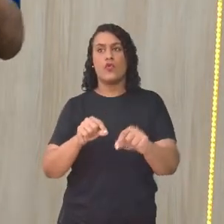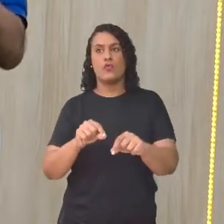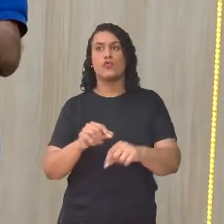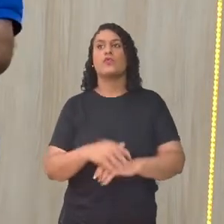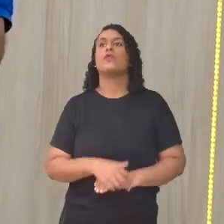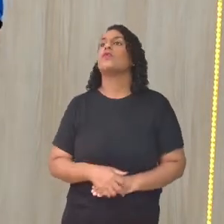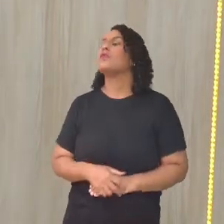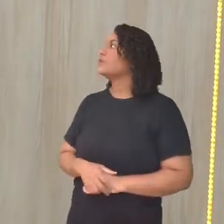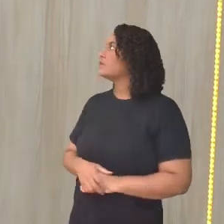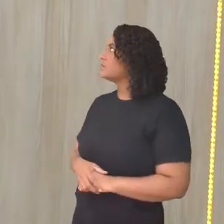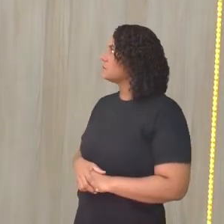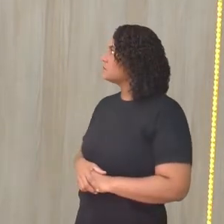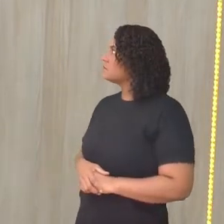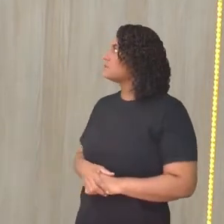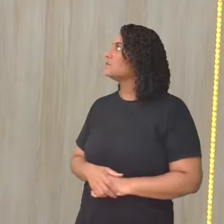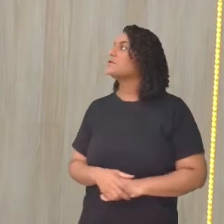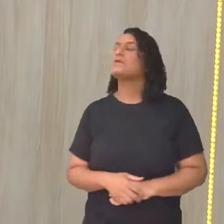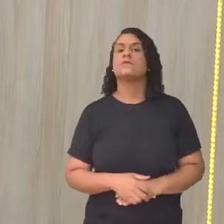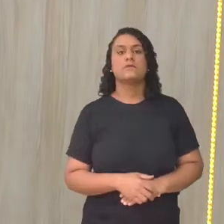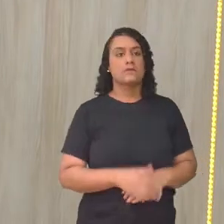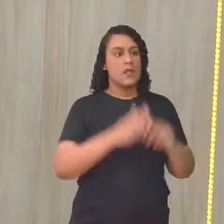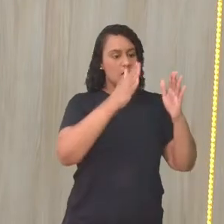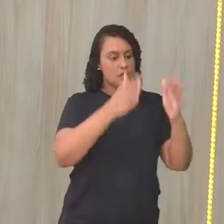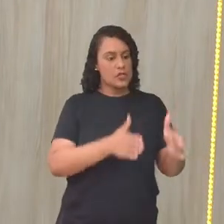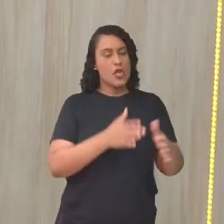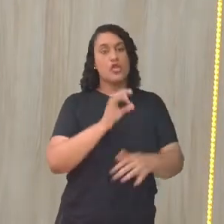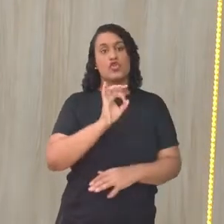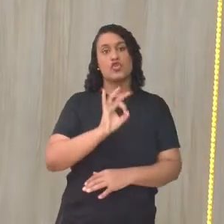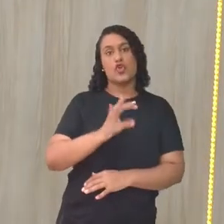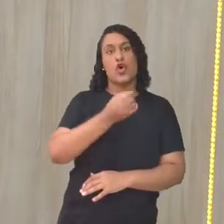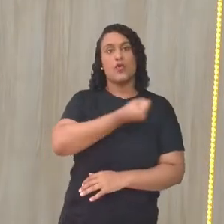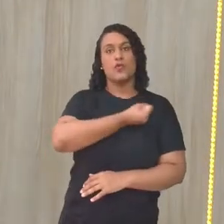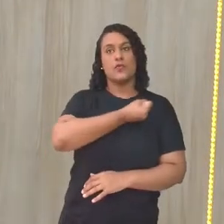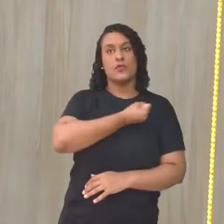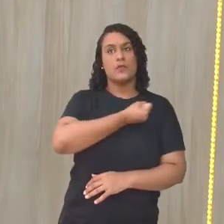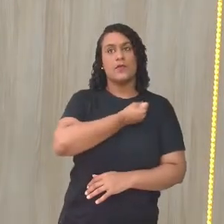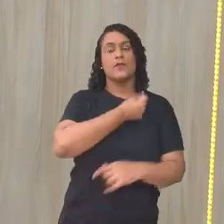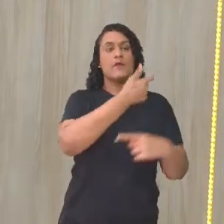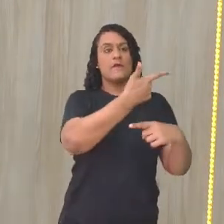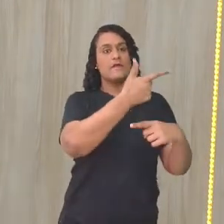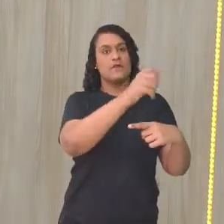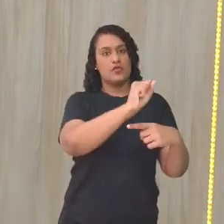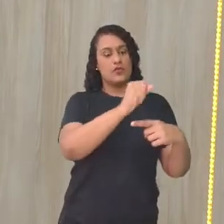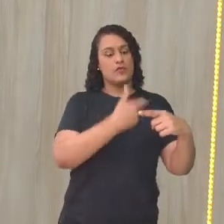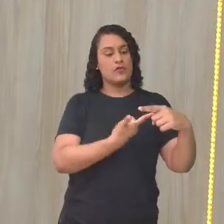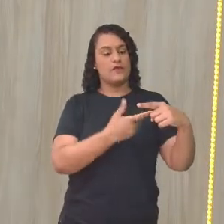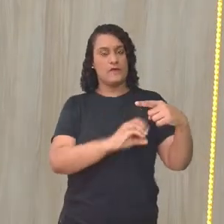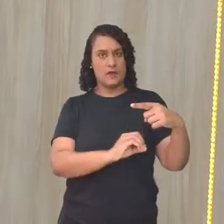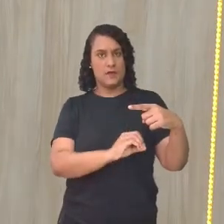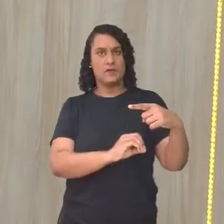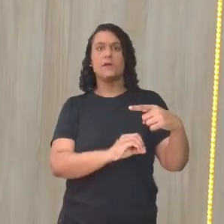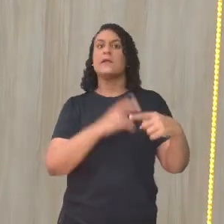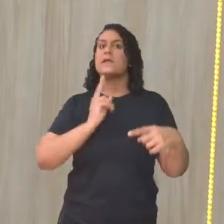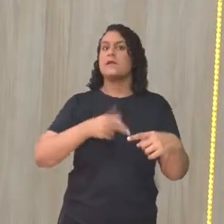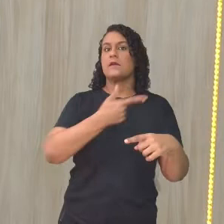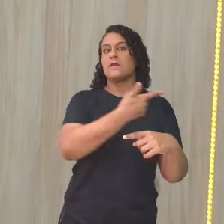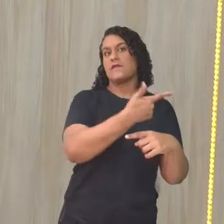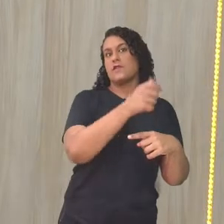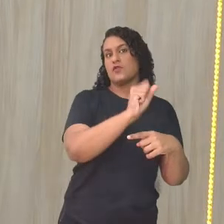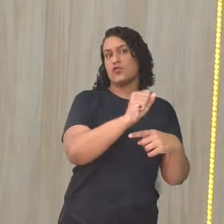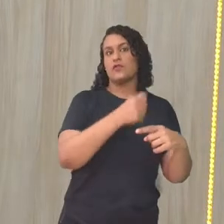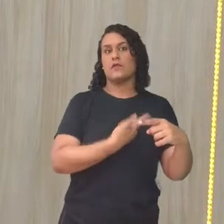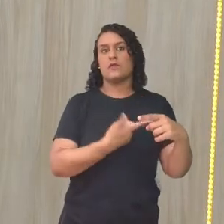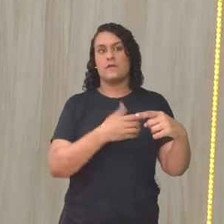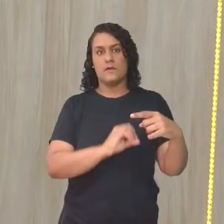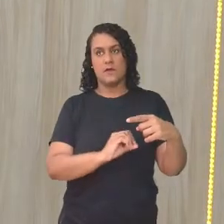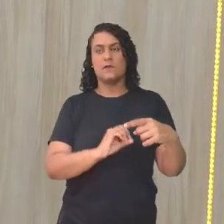esteja só com números. E a que está só com números aqui é 28 e 20. Então, sempre 28 e 20